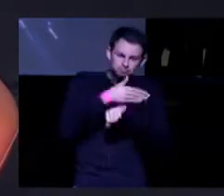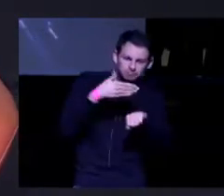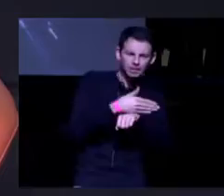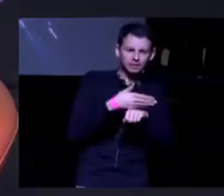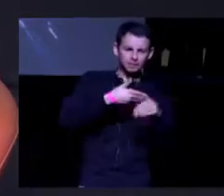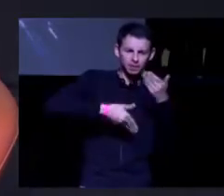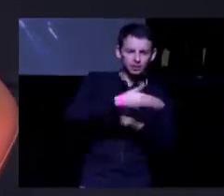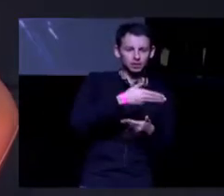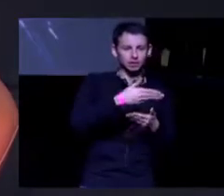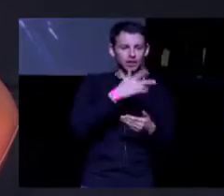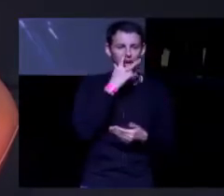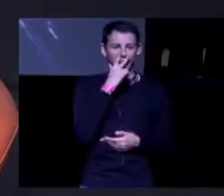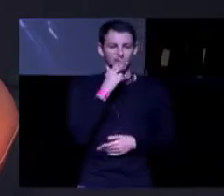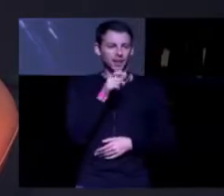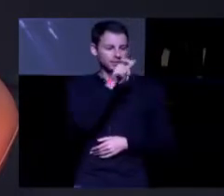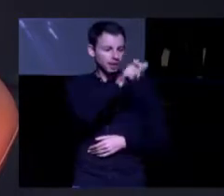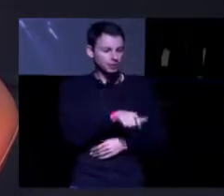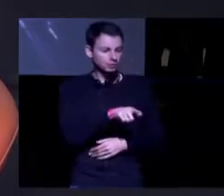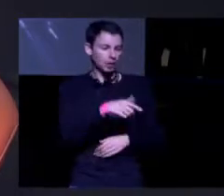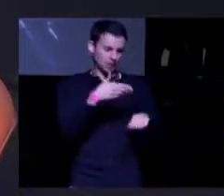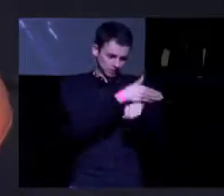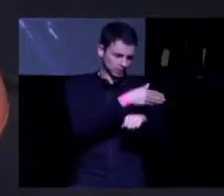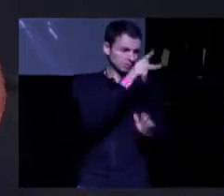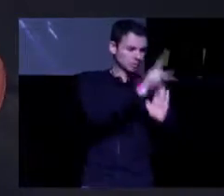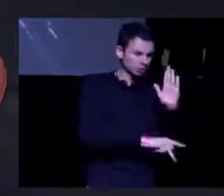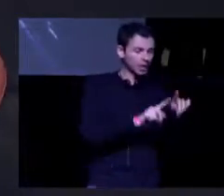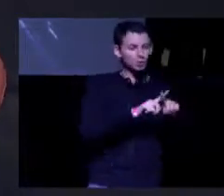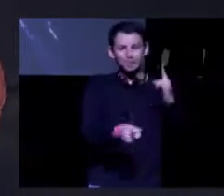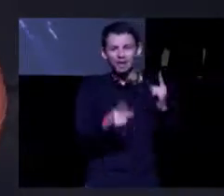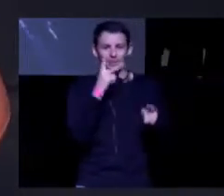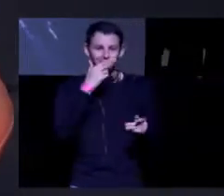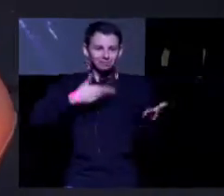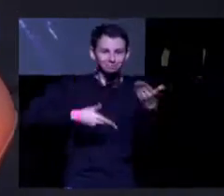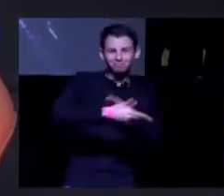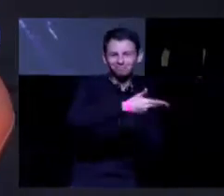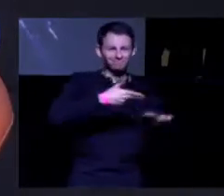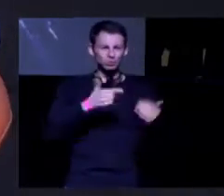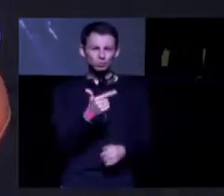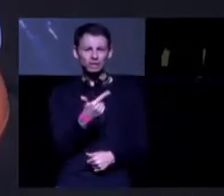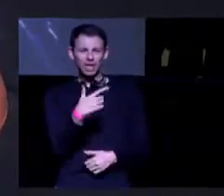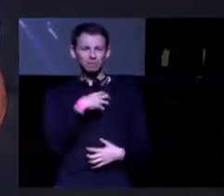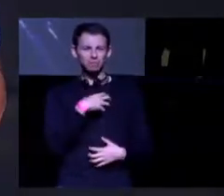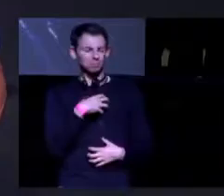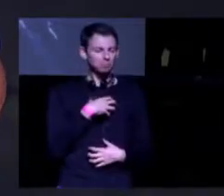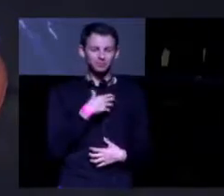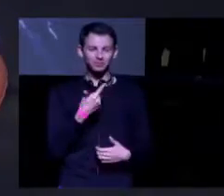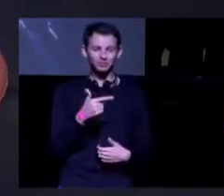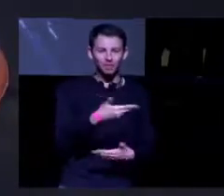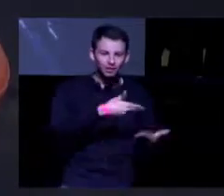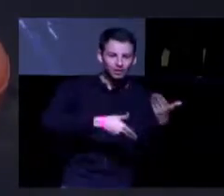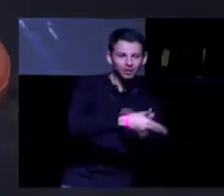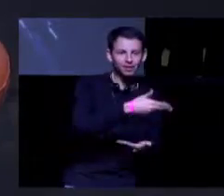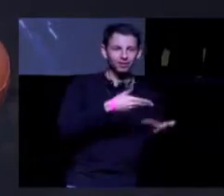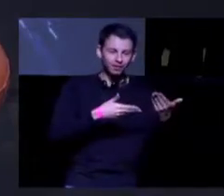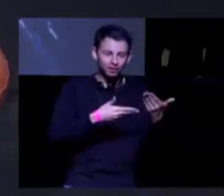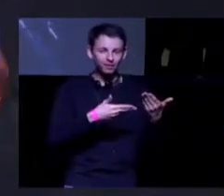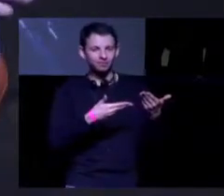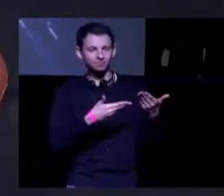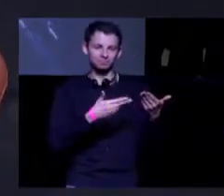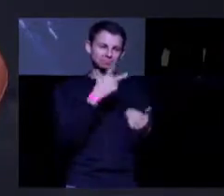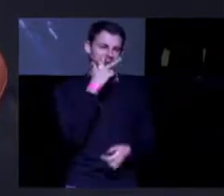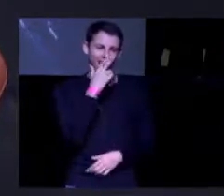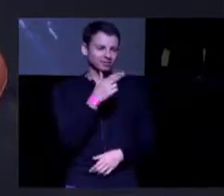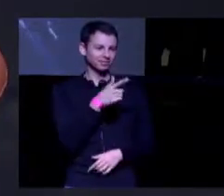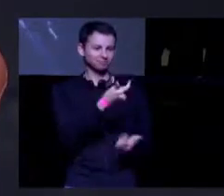projeto e ela não está se desenvolvendo como pessoa, fazendo novos amigos, se divertindo, qualquer coisa que ela se sente melhor fazendo parte daquilo, ela vai